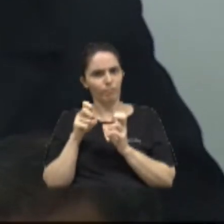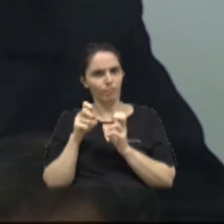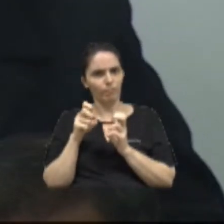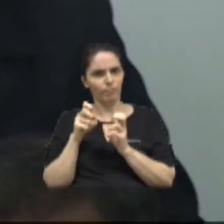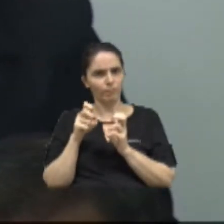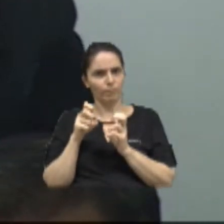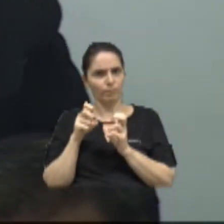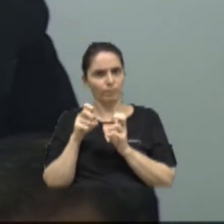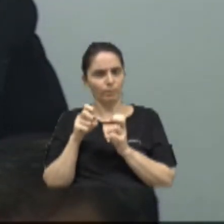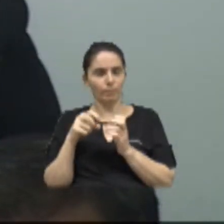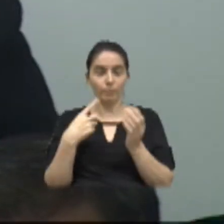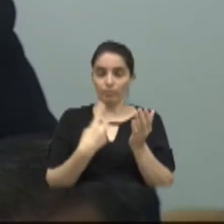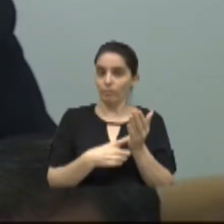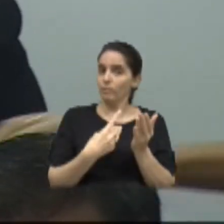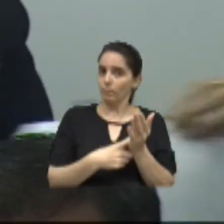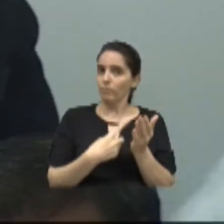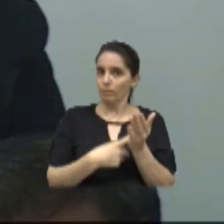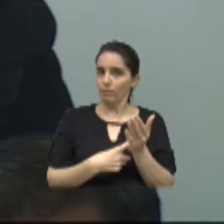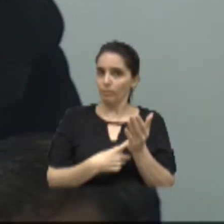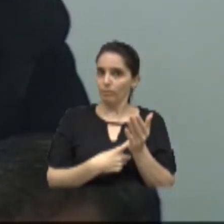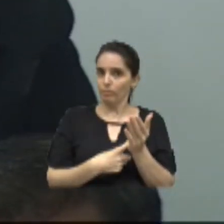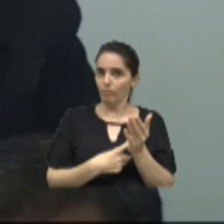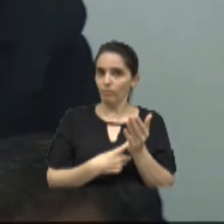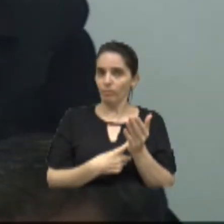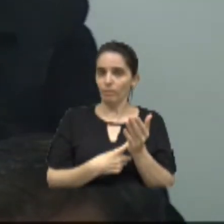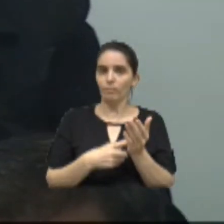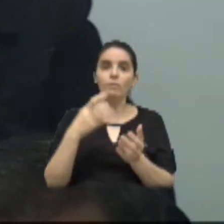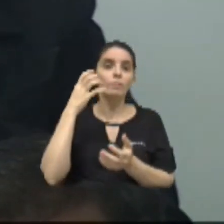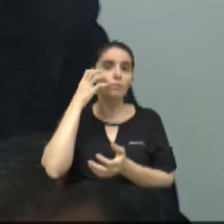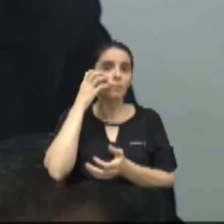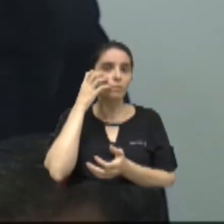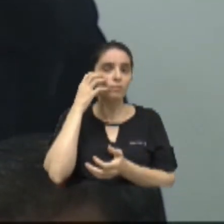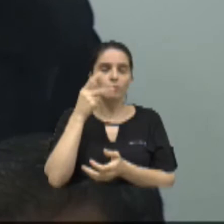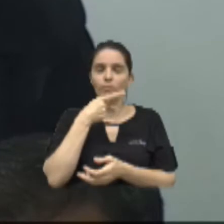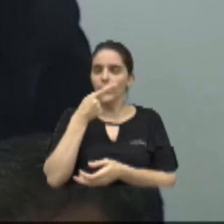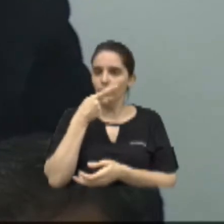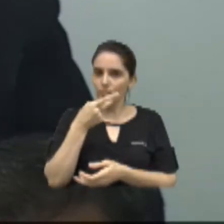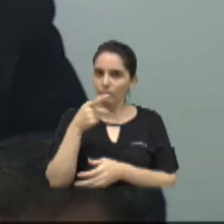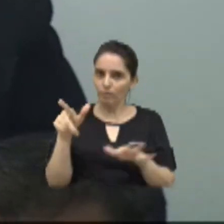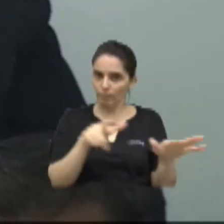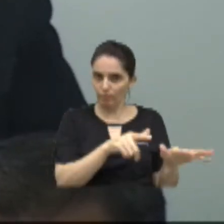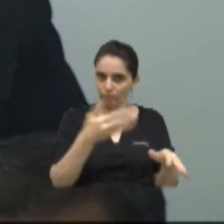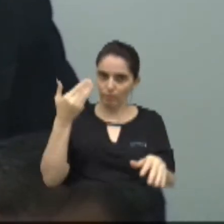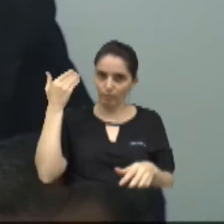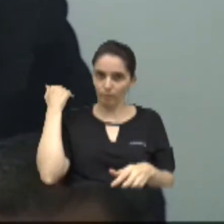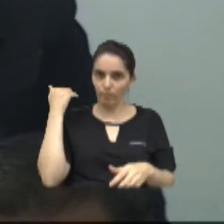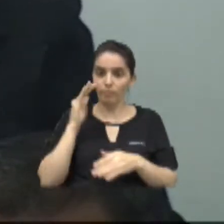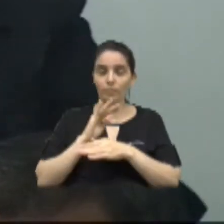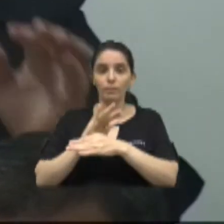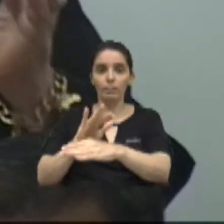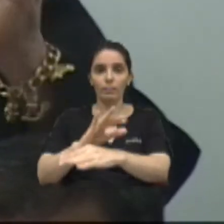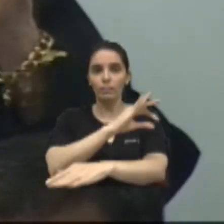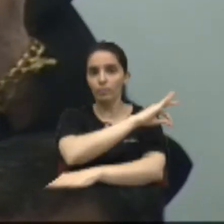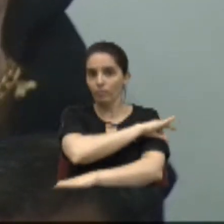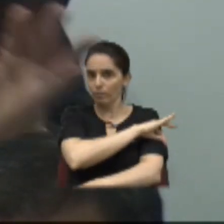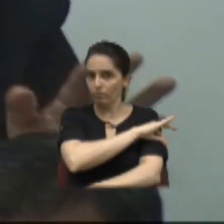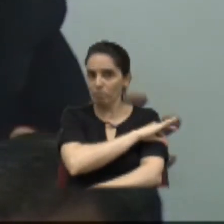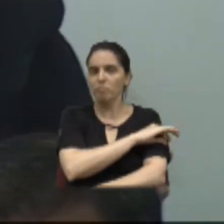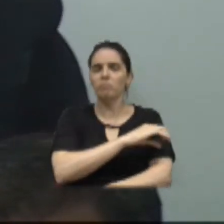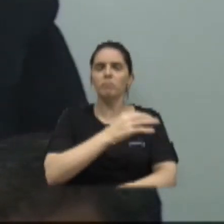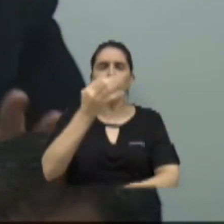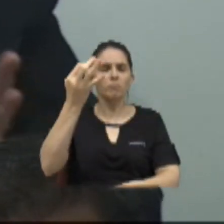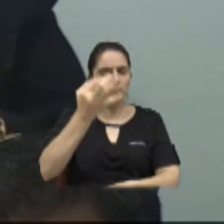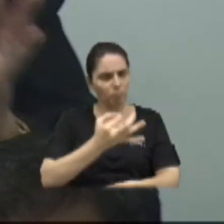até concordo, vereador Rossi, na semana passada que o senhor colocou, né, da gente ajudar o prefeito, eu achei